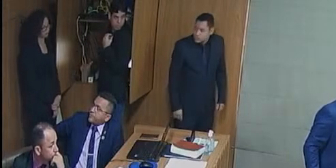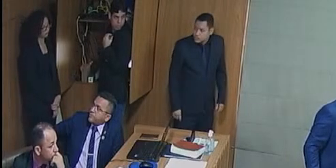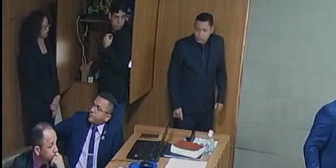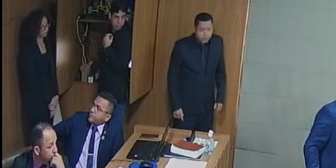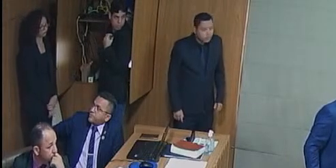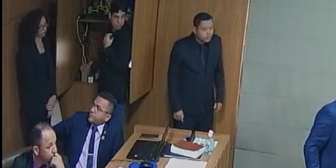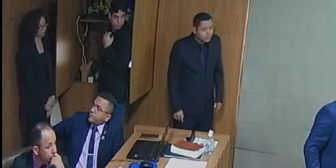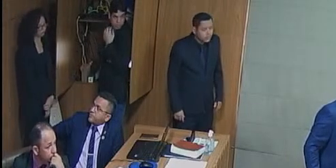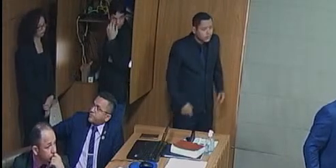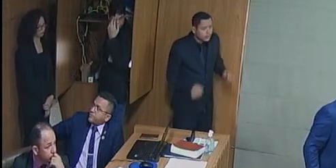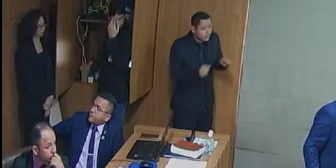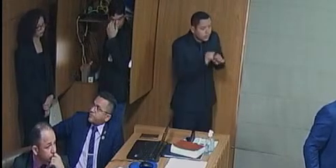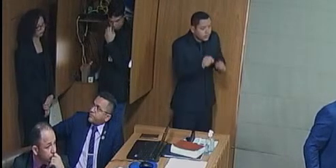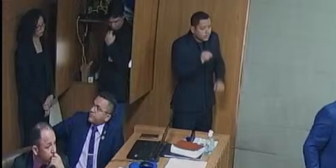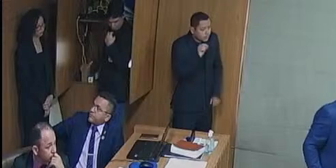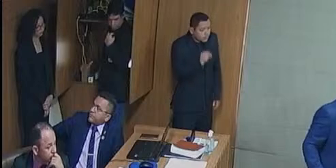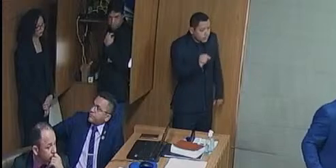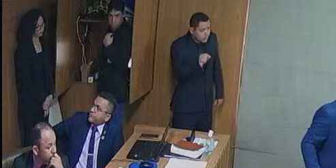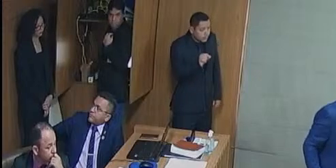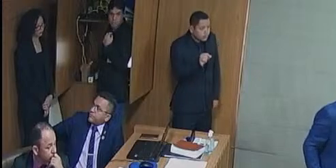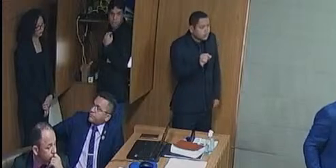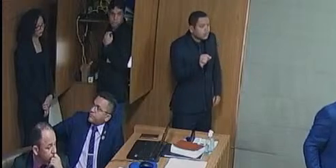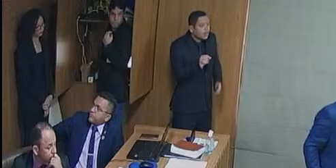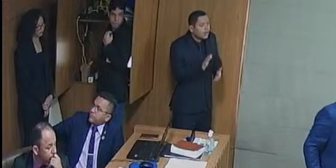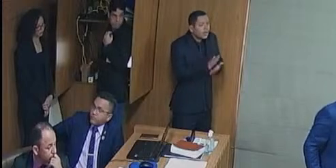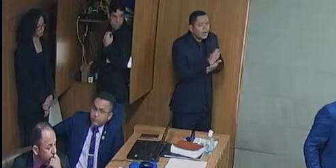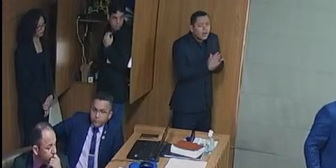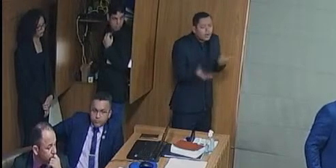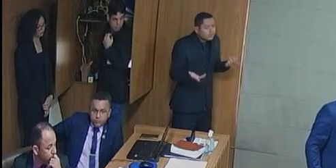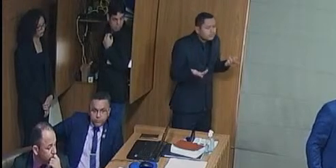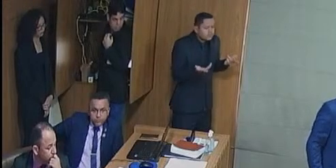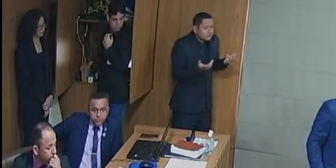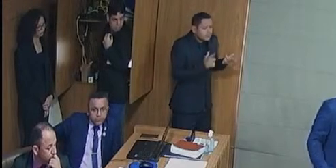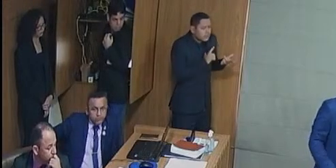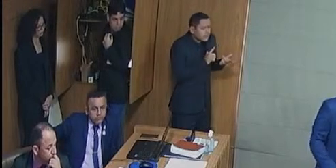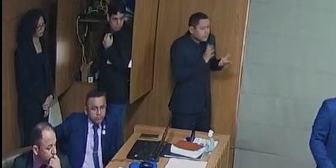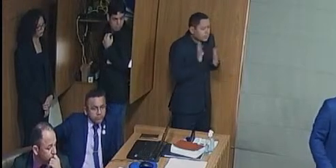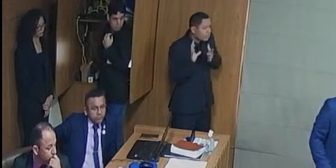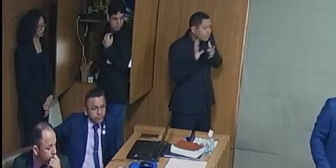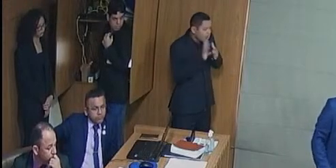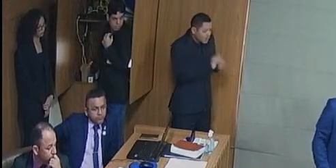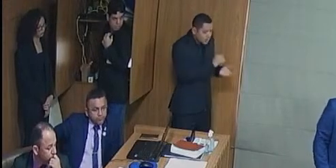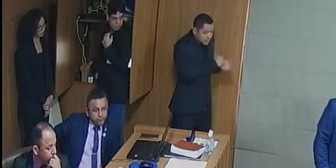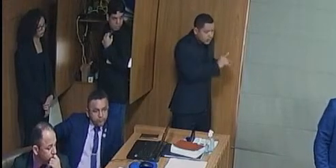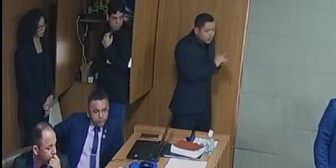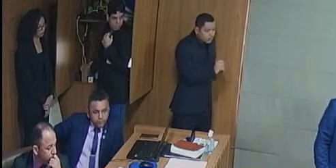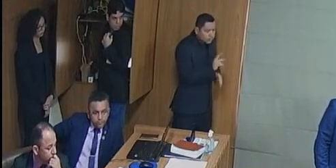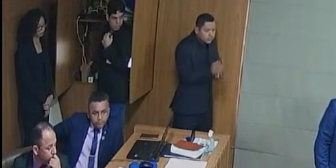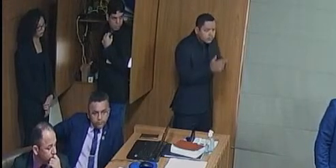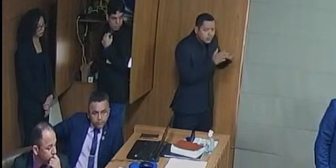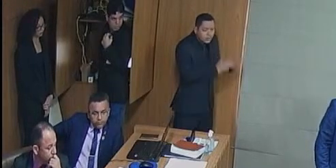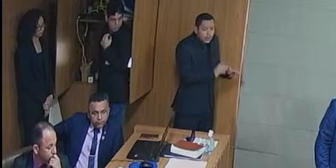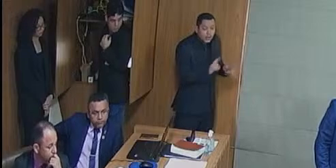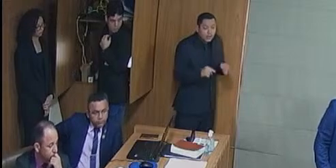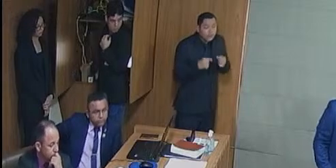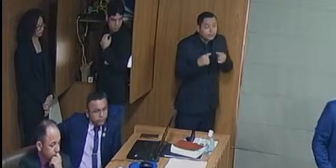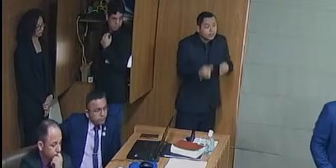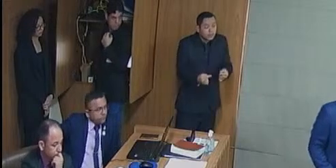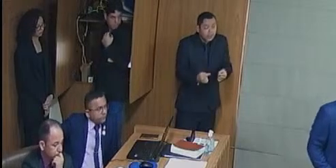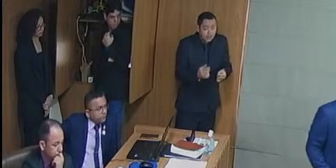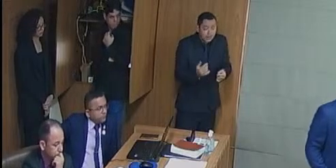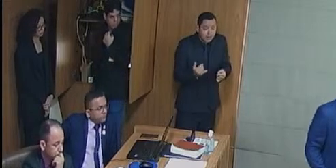chegando a este ponto falou sobre algo superficial em relação à secretaria e logo em seguida senhores mandou